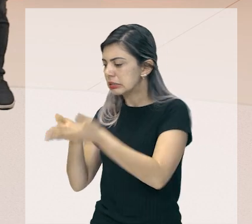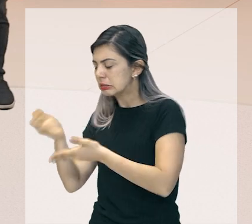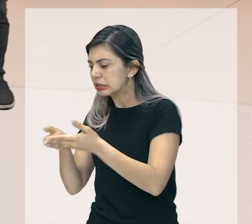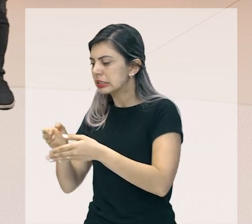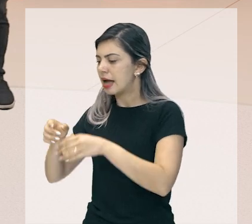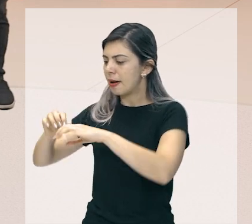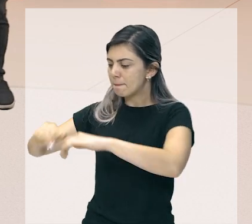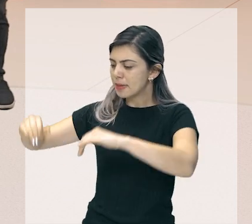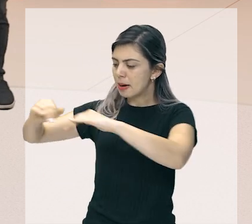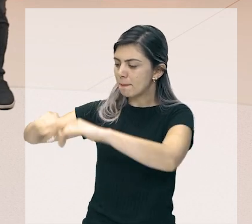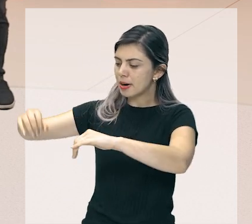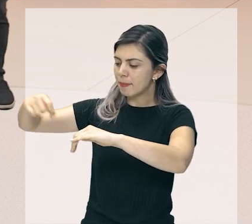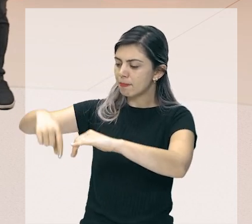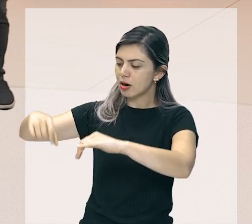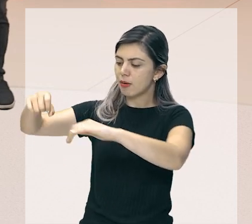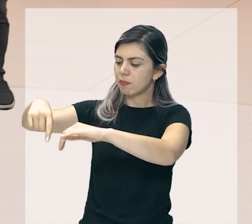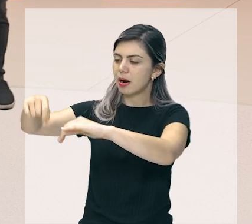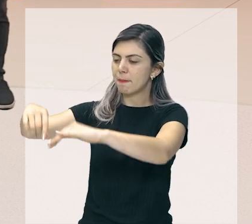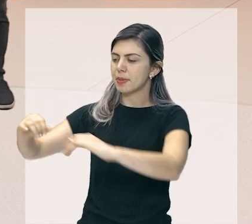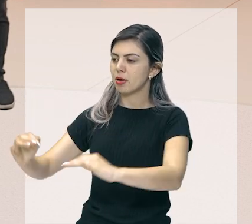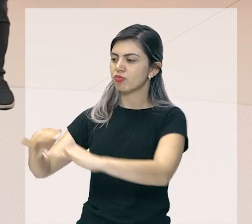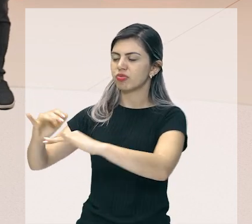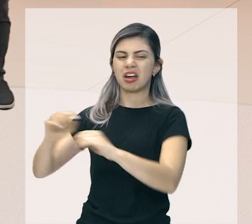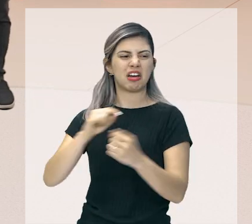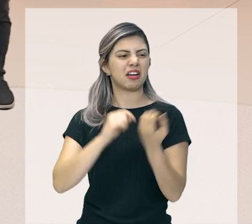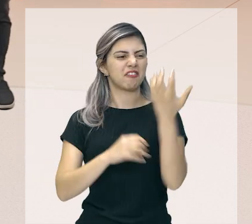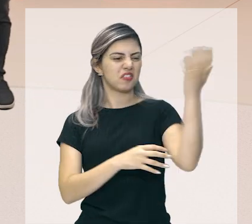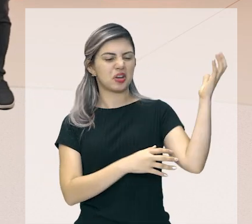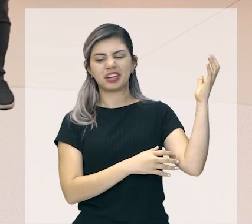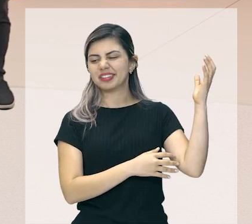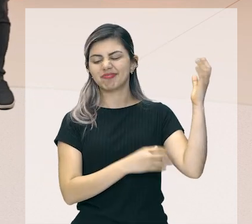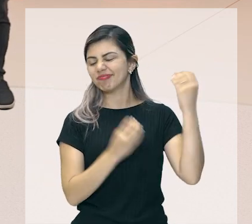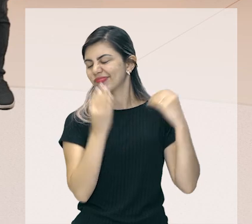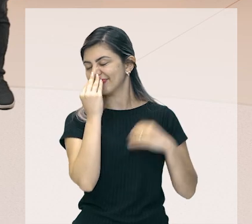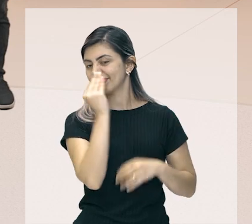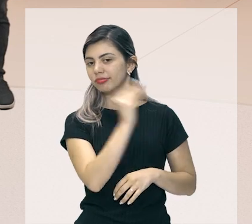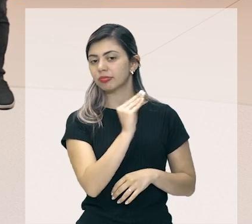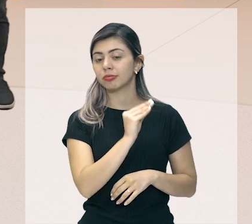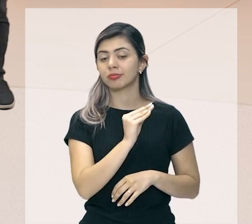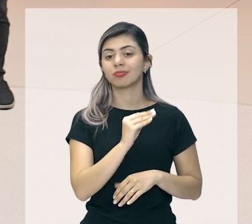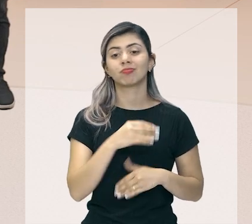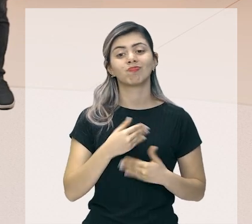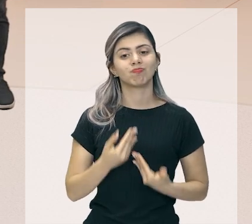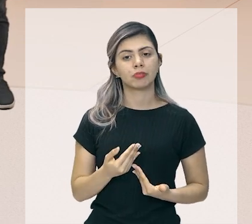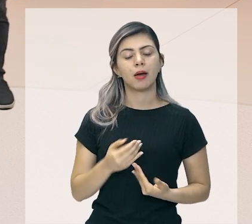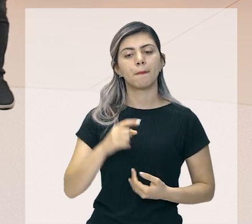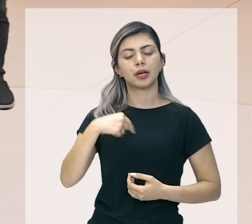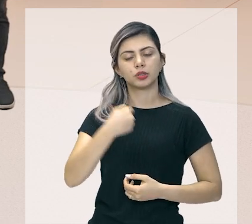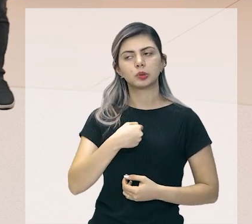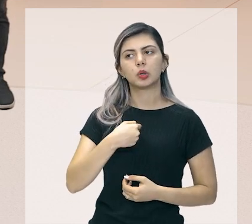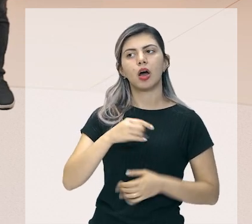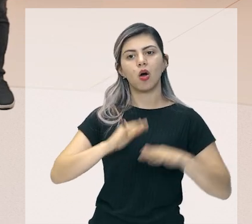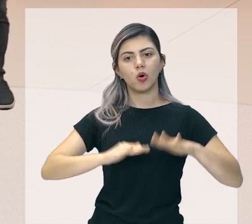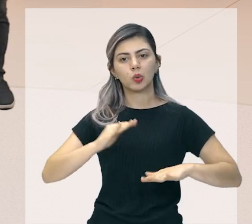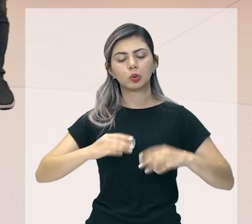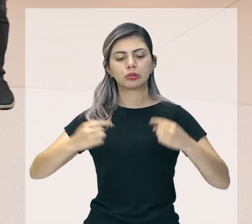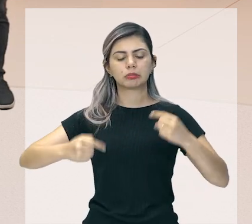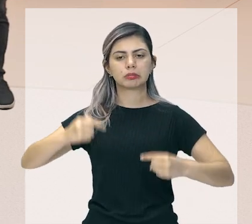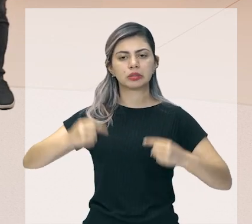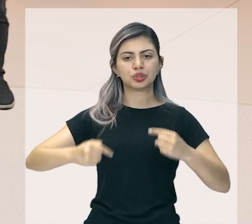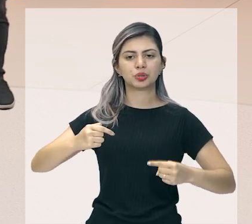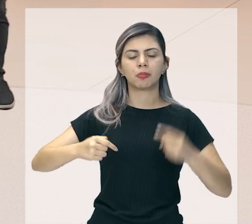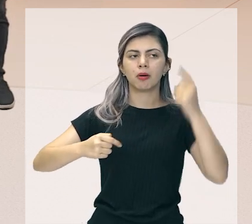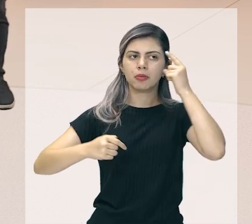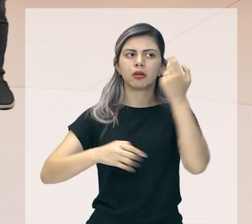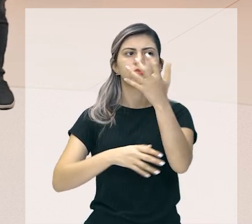soja, então essas florestas não servem de nada. Mas tem também uma outra forma de interpretação que é vamos preservar o que ainda temos de área